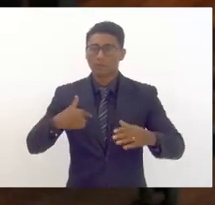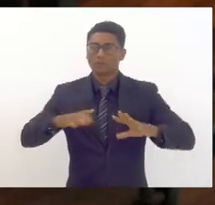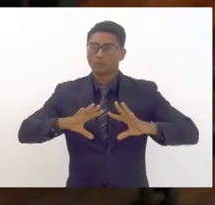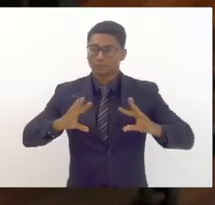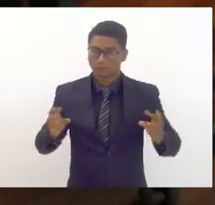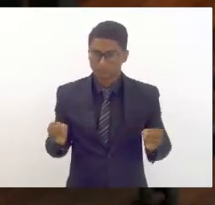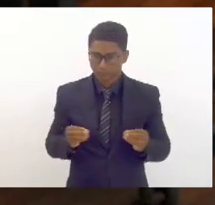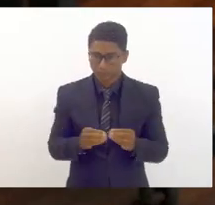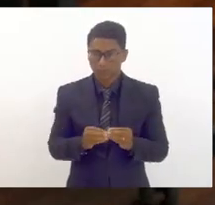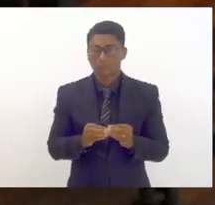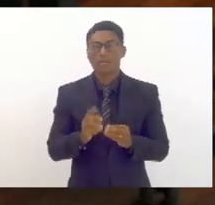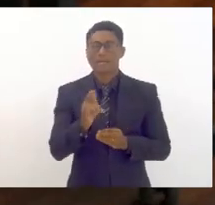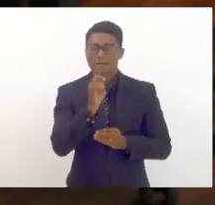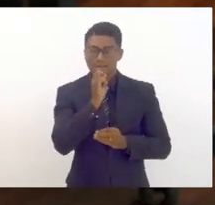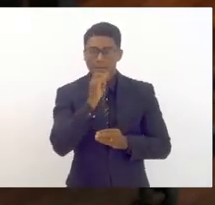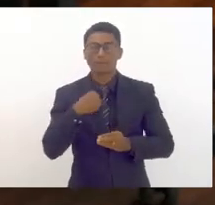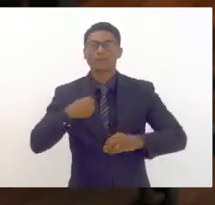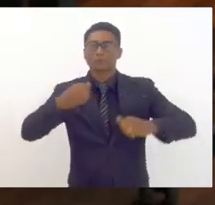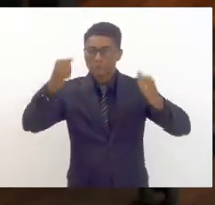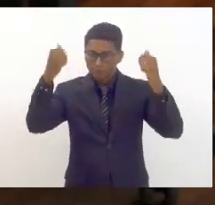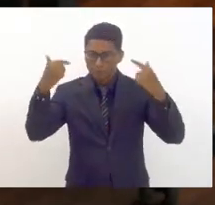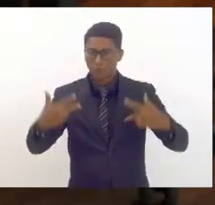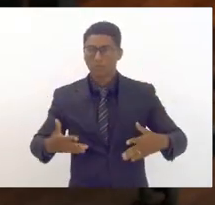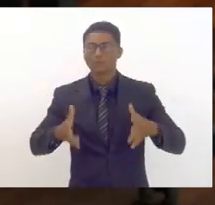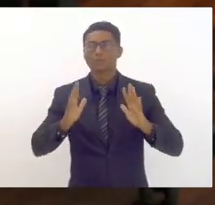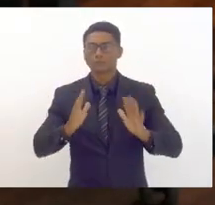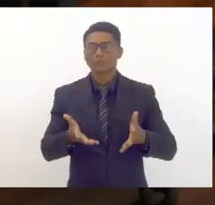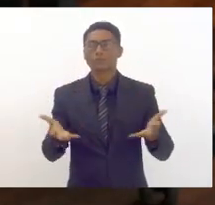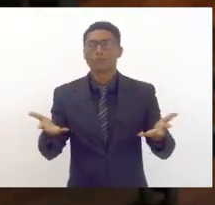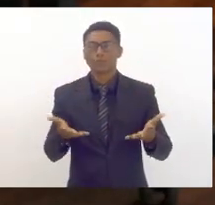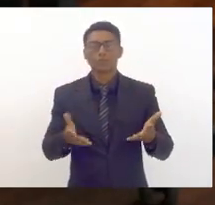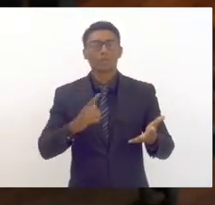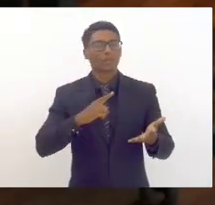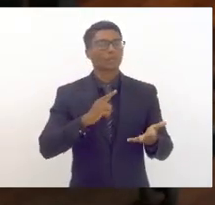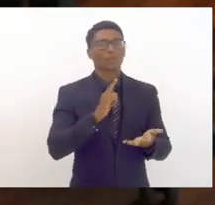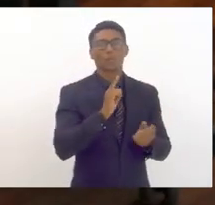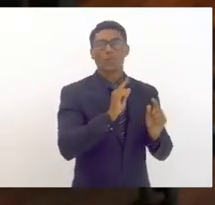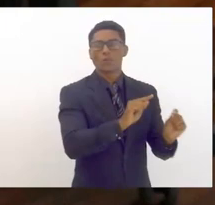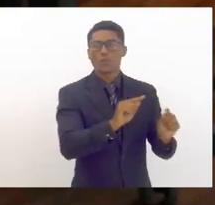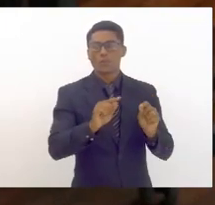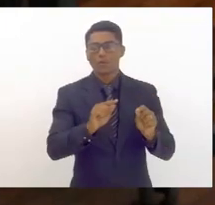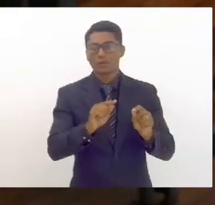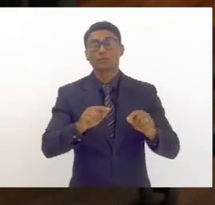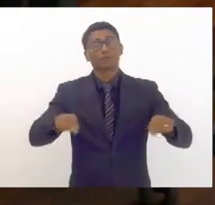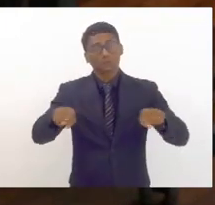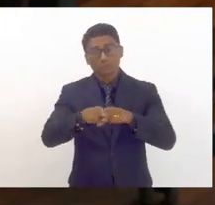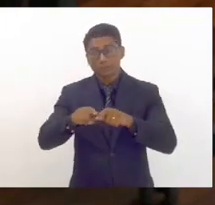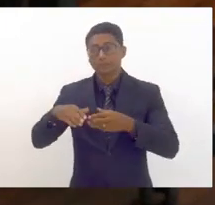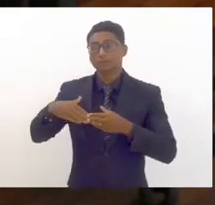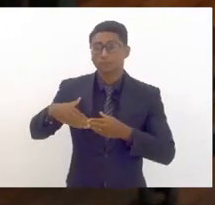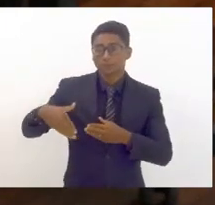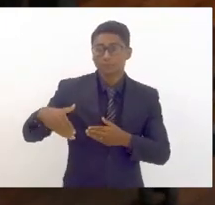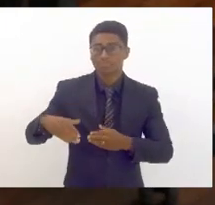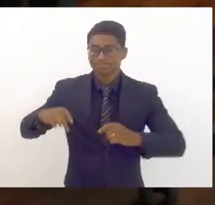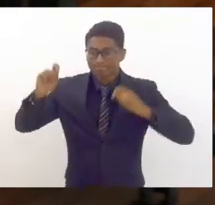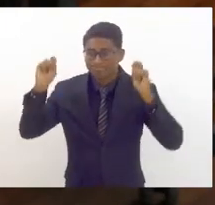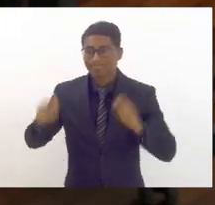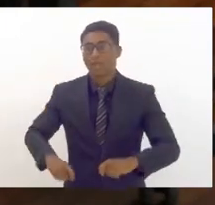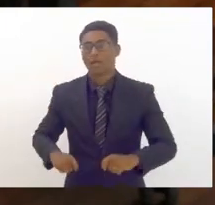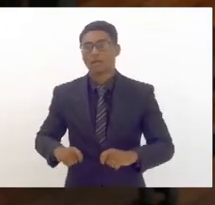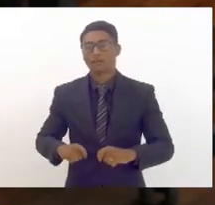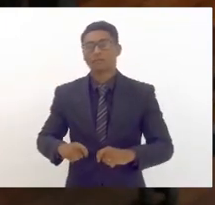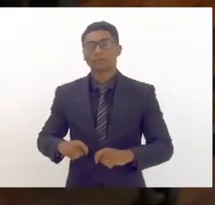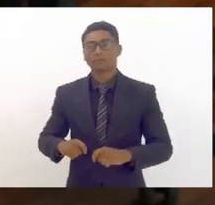eu consegui exemplificar o cenário nacional que a gente tem hoje e o que a gente pode conseguir através